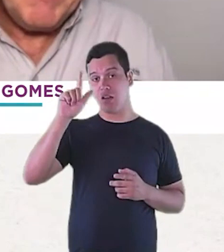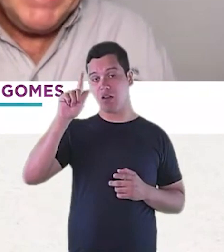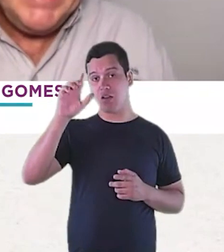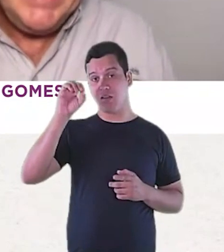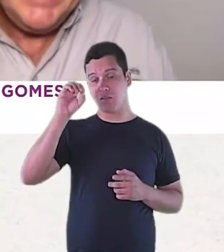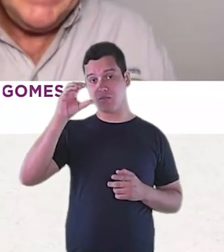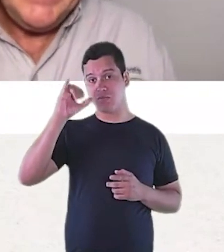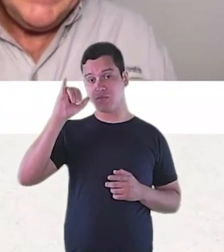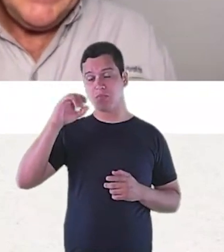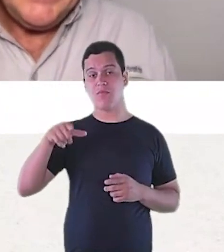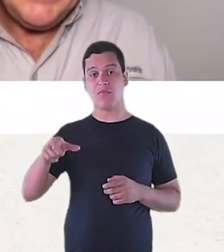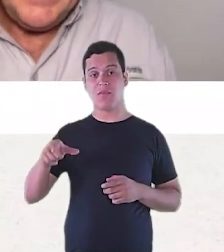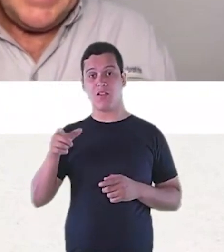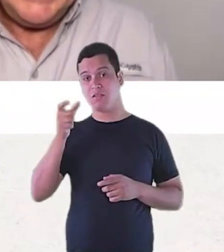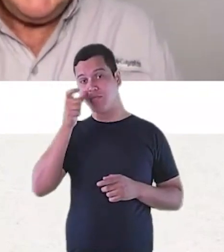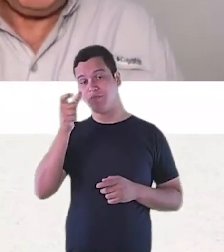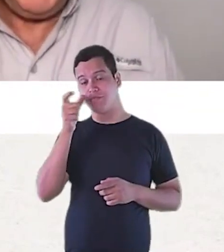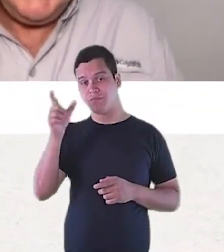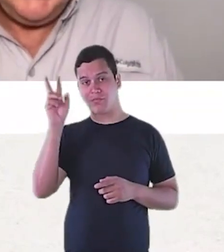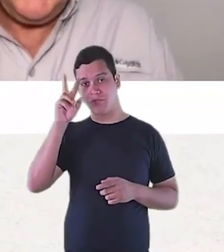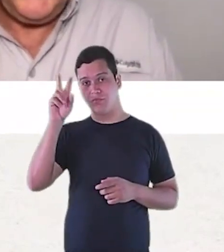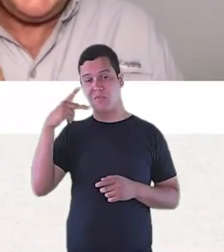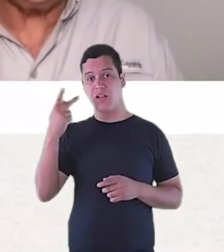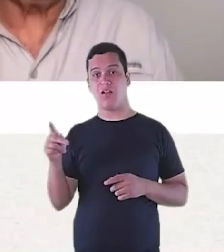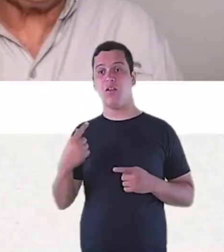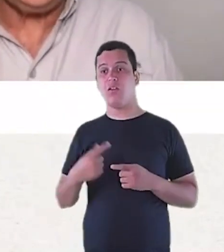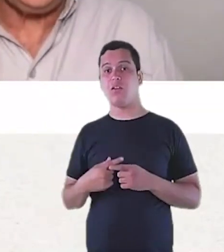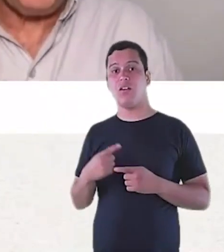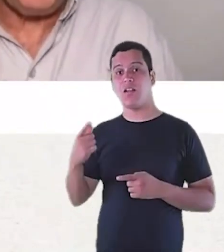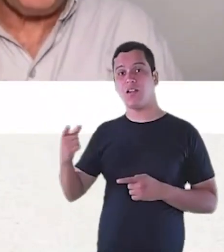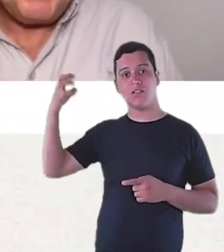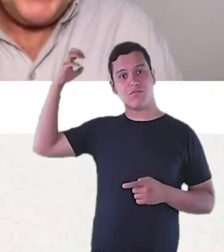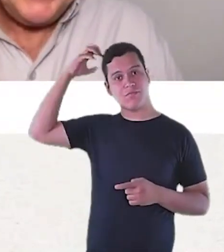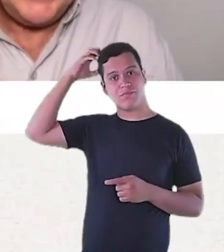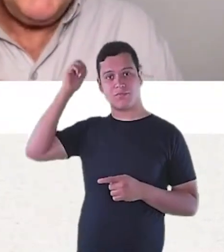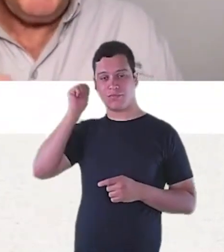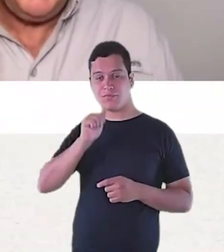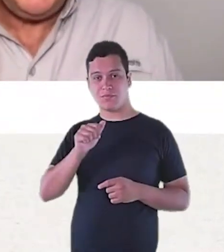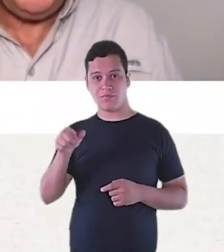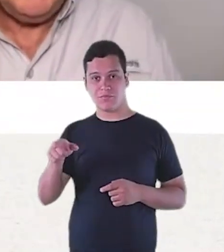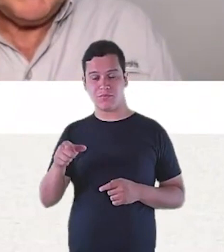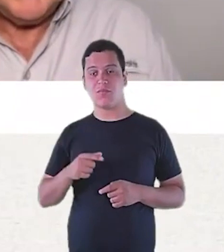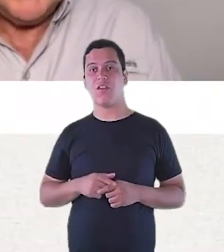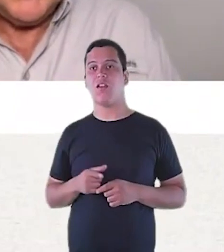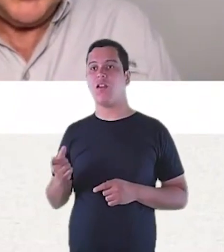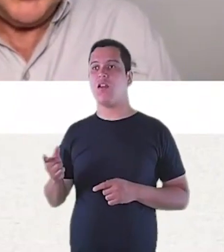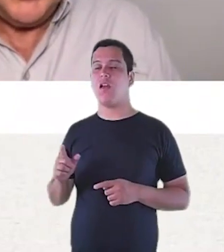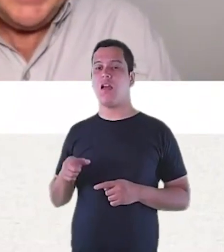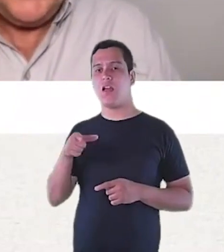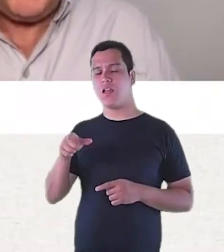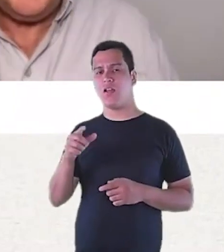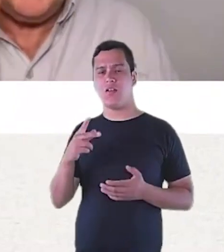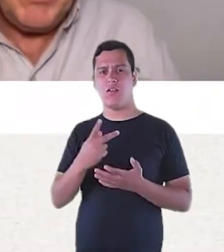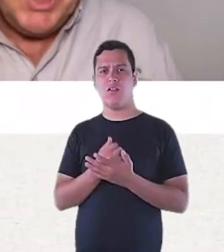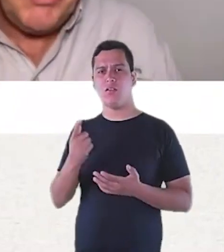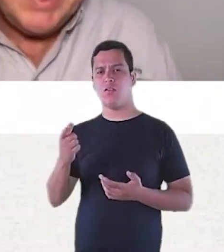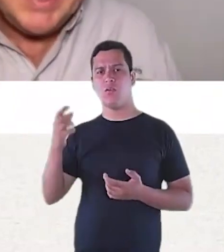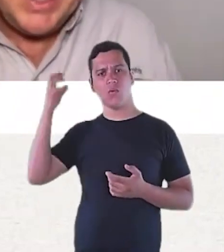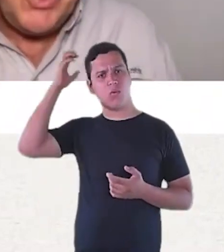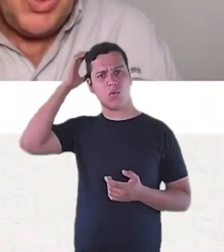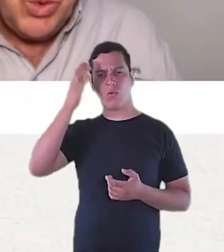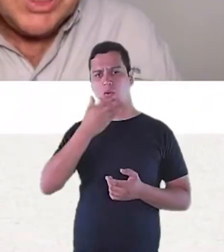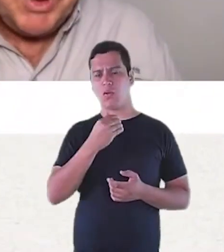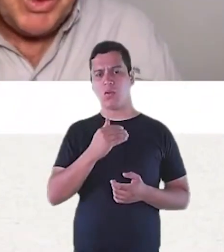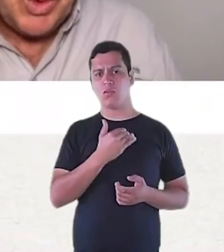ela era mãe, a rainha-mãe, no reino do Daomé. Aí morreu o rei e os 2